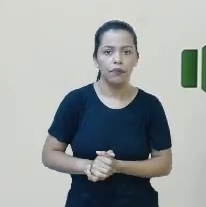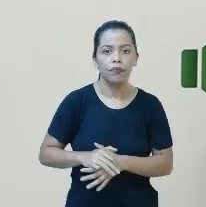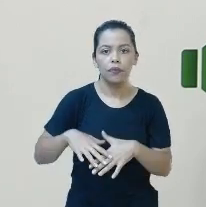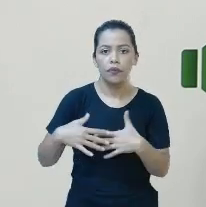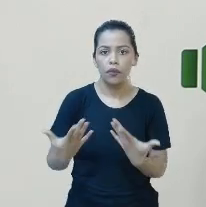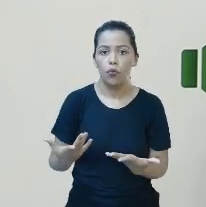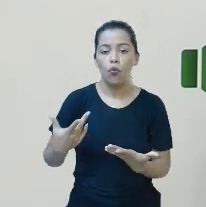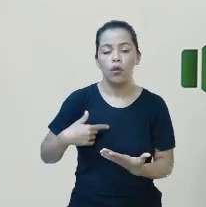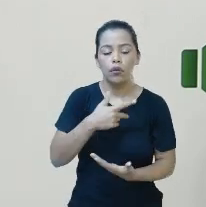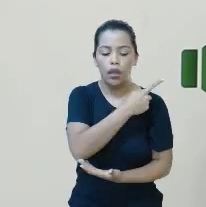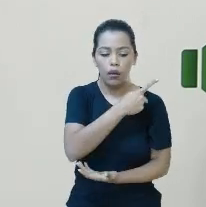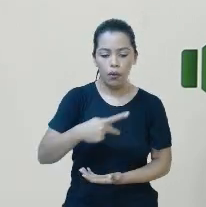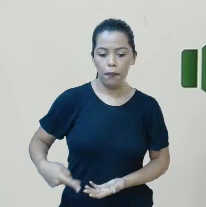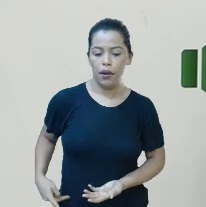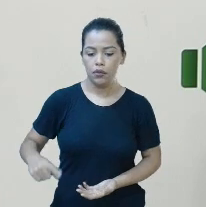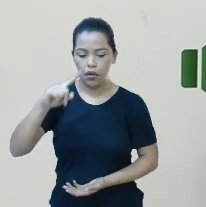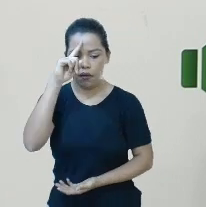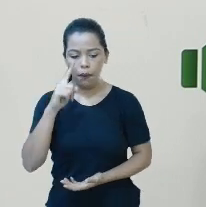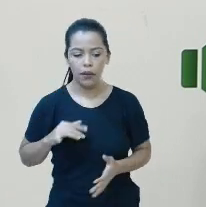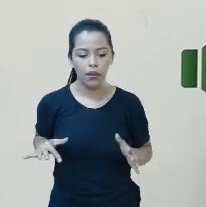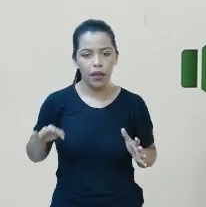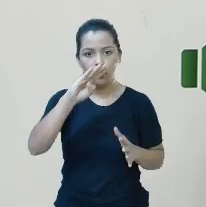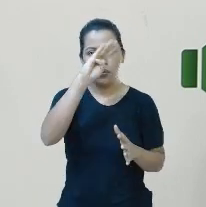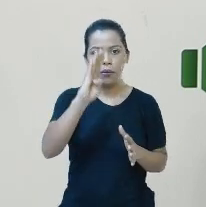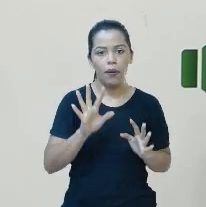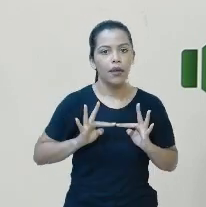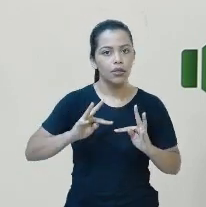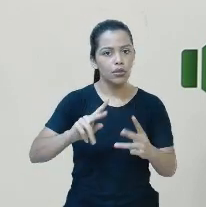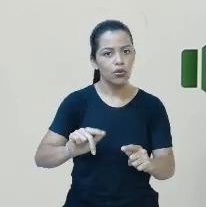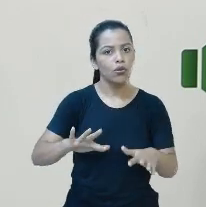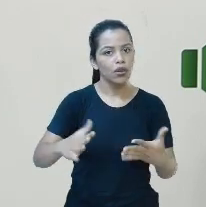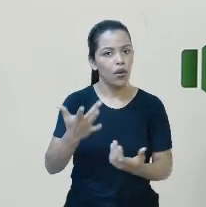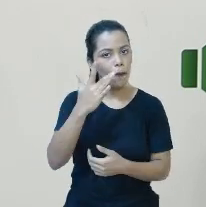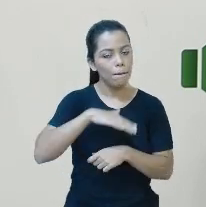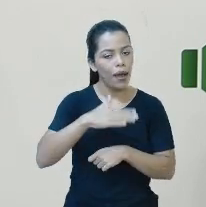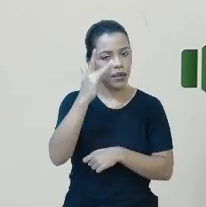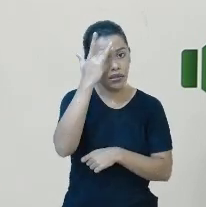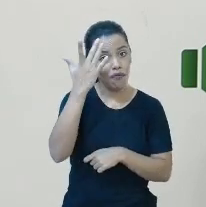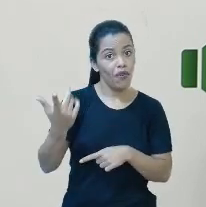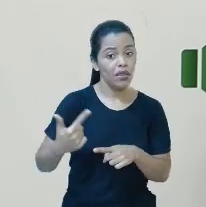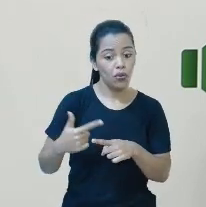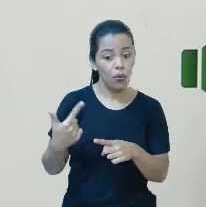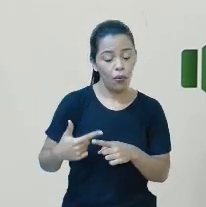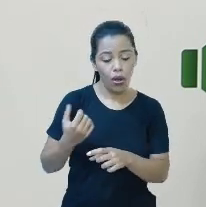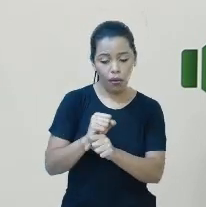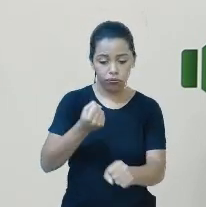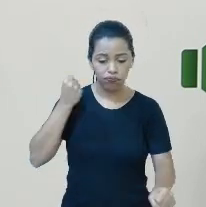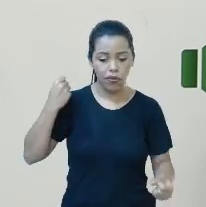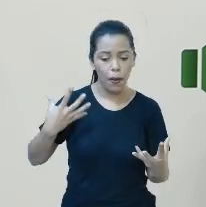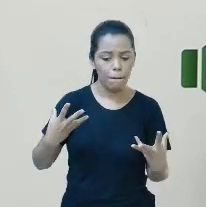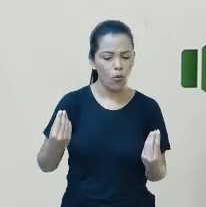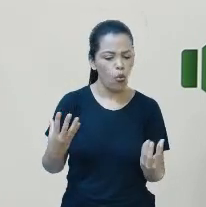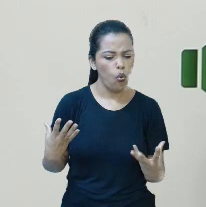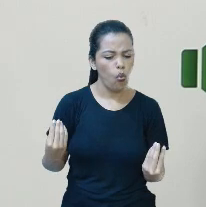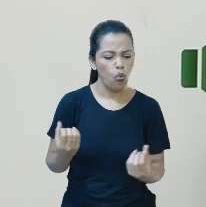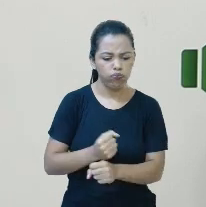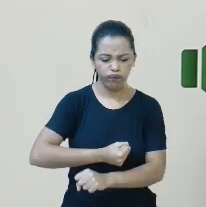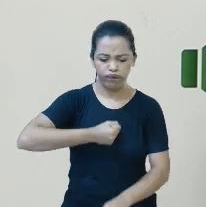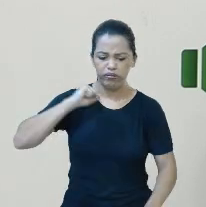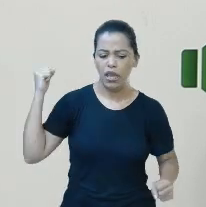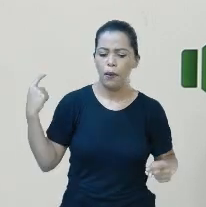vai governar, vai ficar menos difícil por se tratar de um país tão grande, né, com tantas diferenças, com